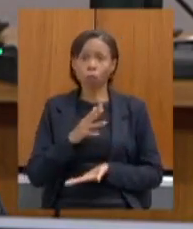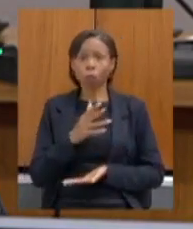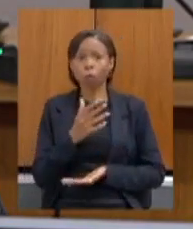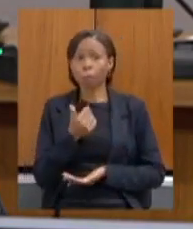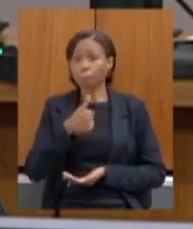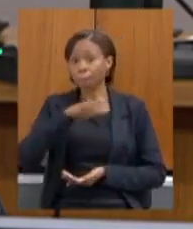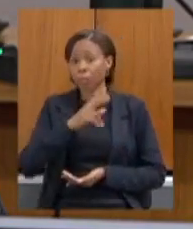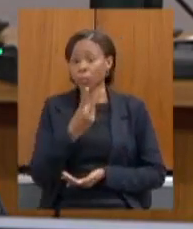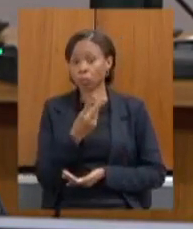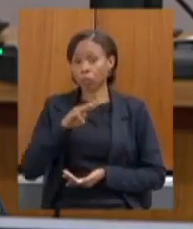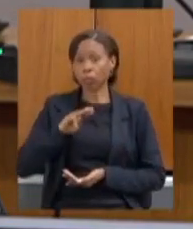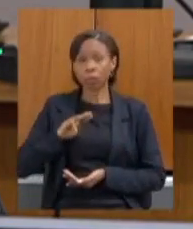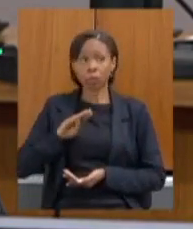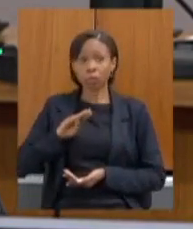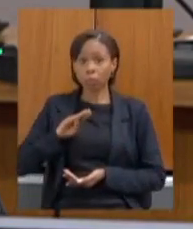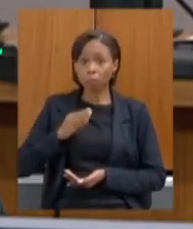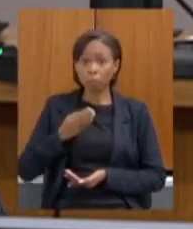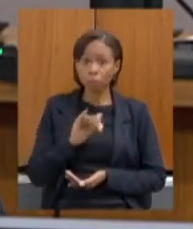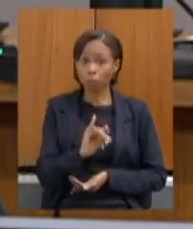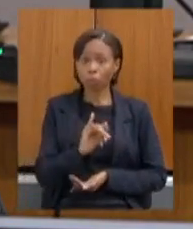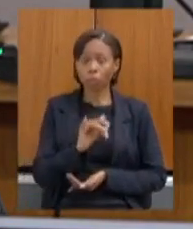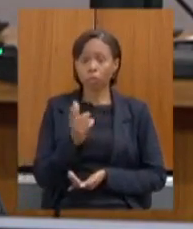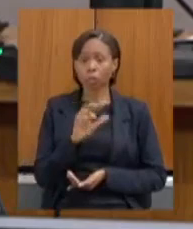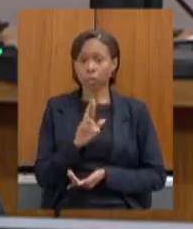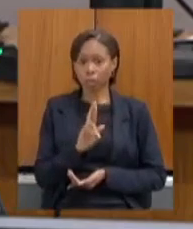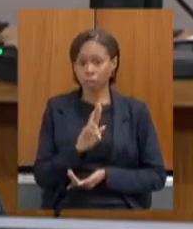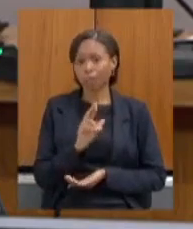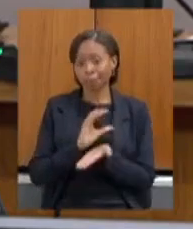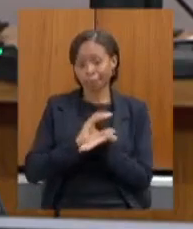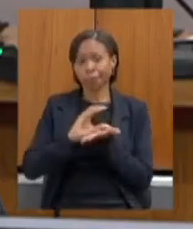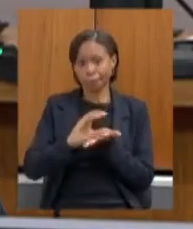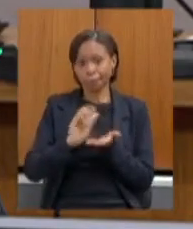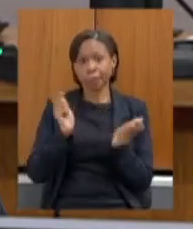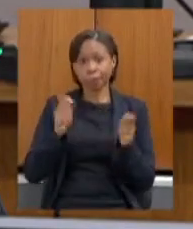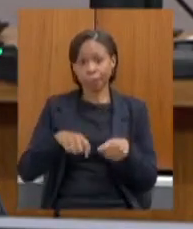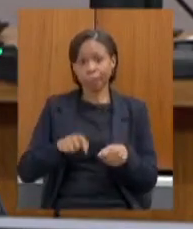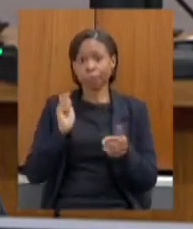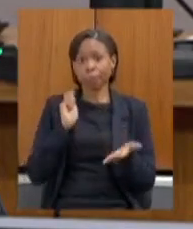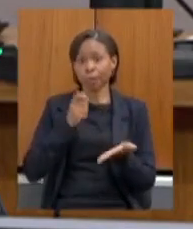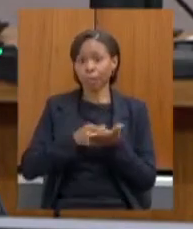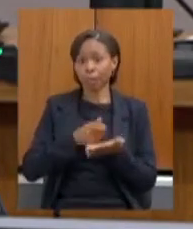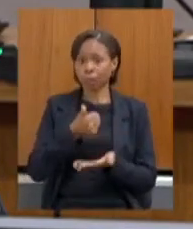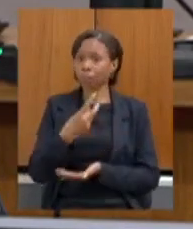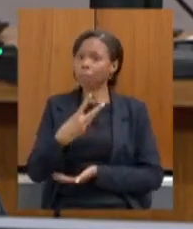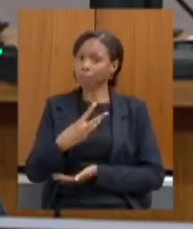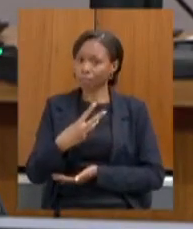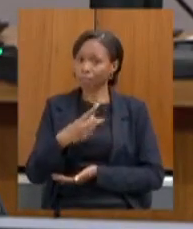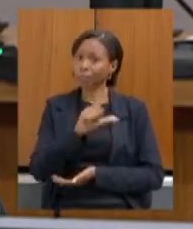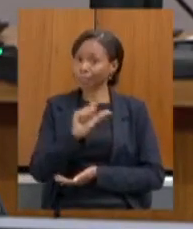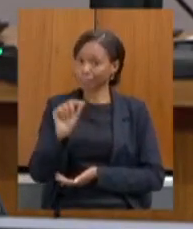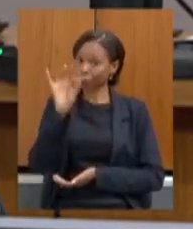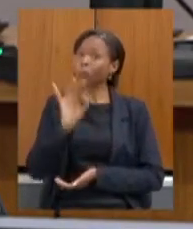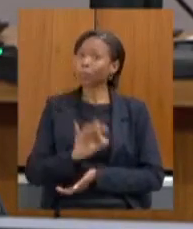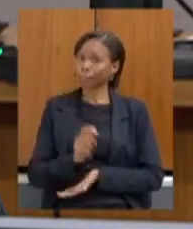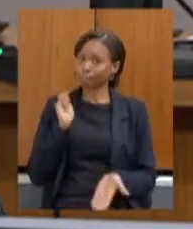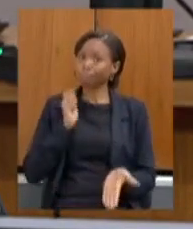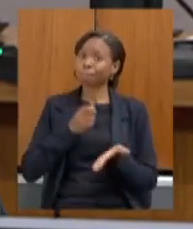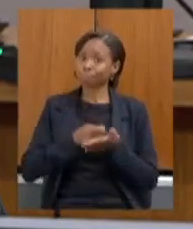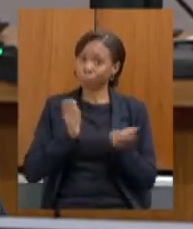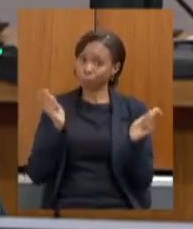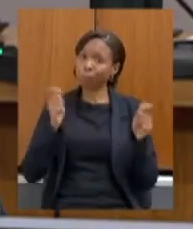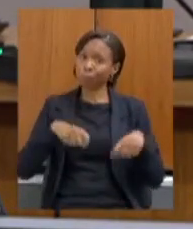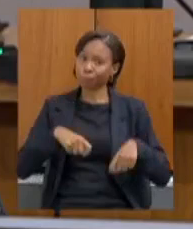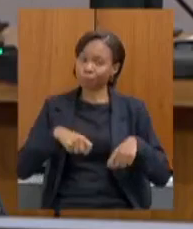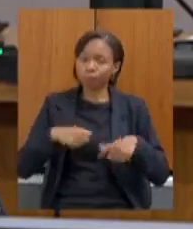reais, recursos, inclusive, suficientes para quitar integralmente o décimo terceiro da educação. A saúde me chama a